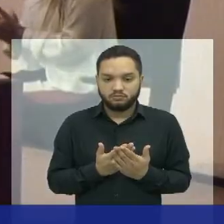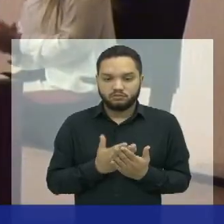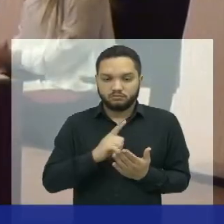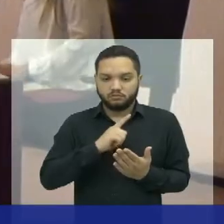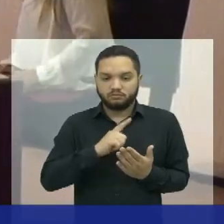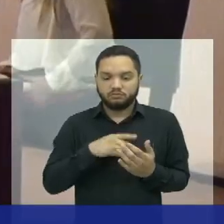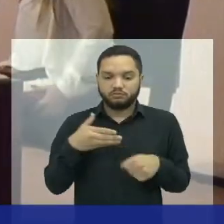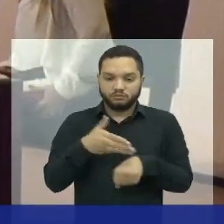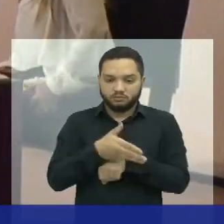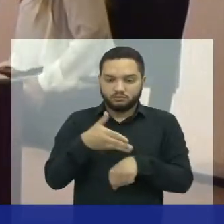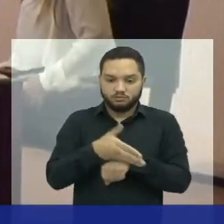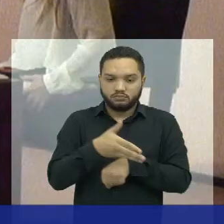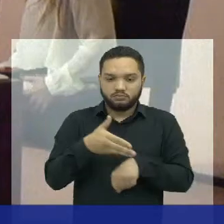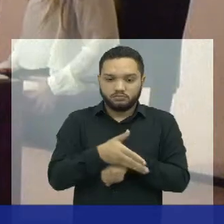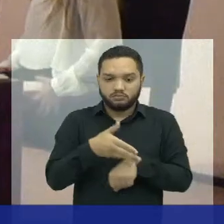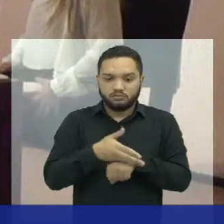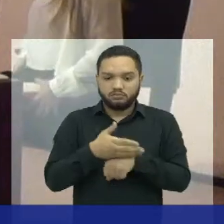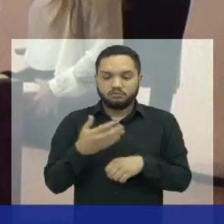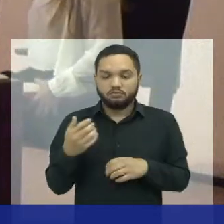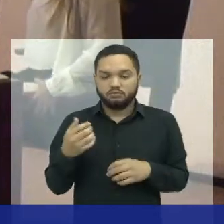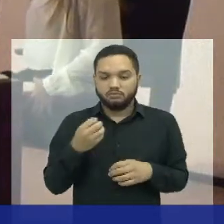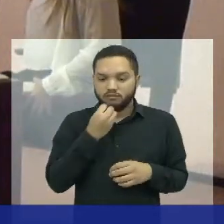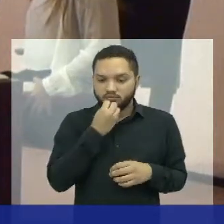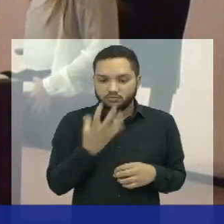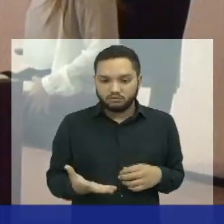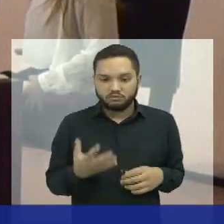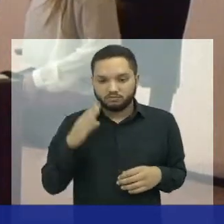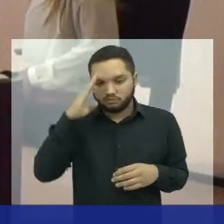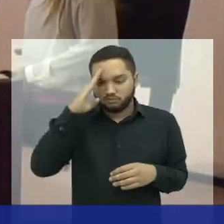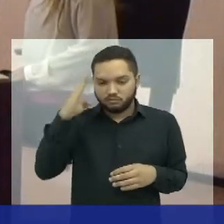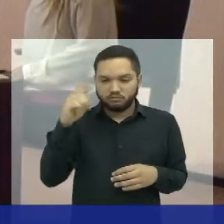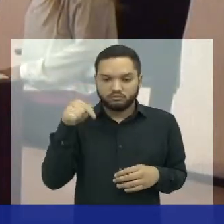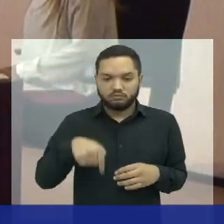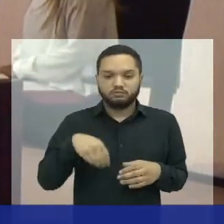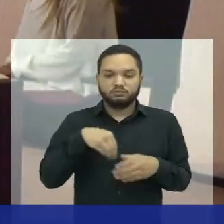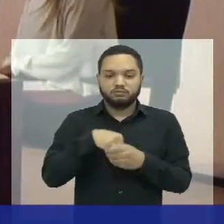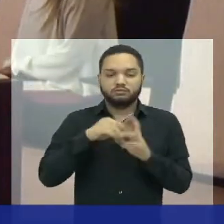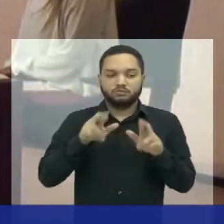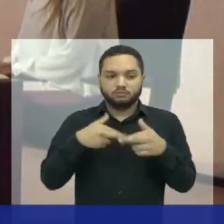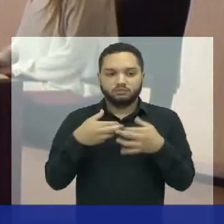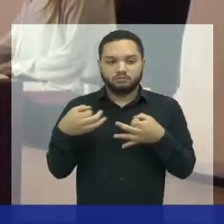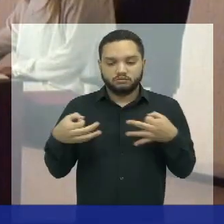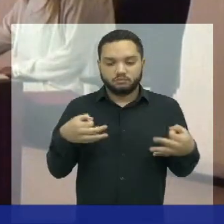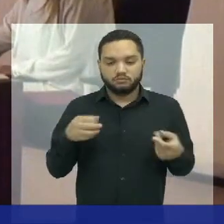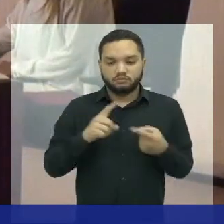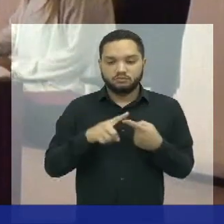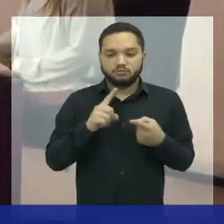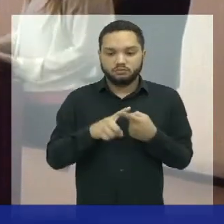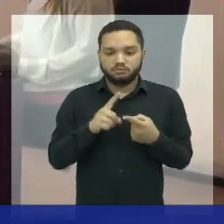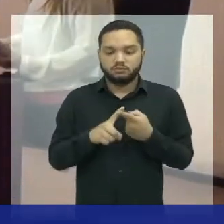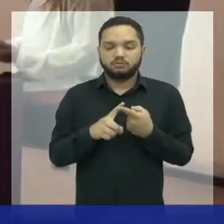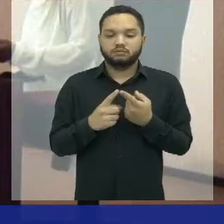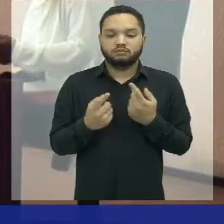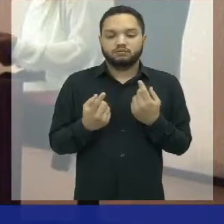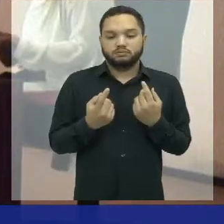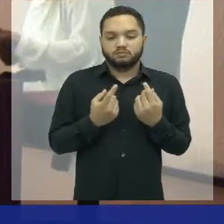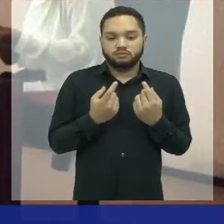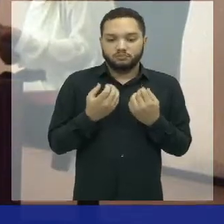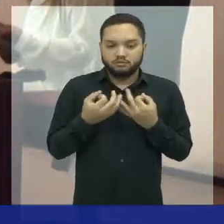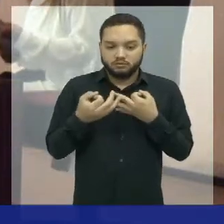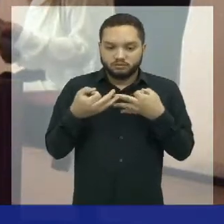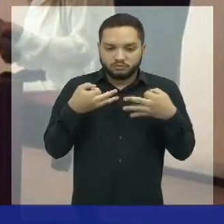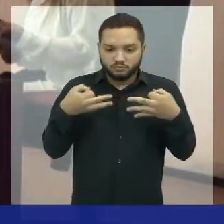uma participação destacada, uma participação decisiva, não só nas audiências públicas, mas com interlocução com a